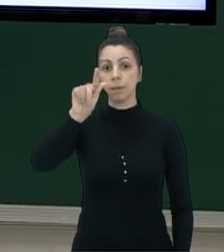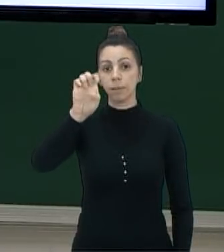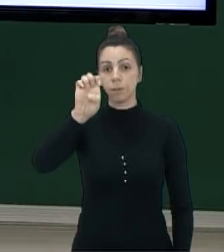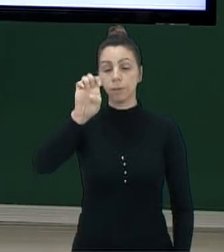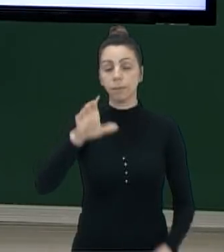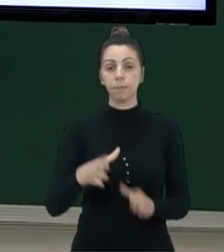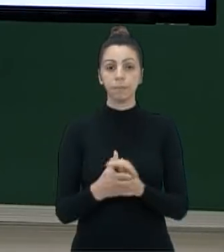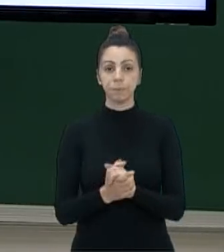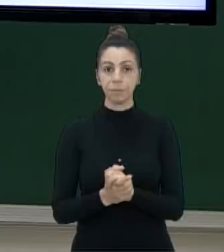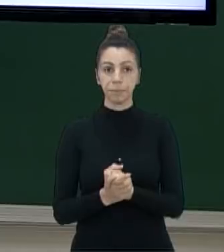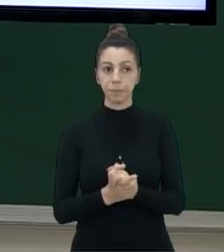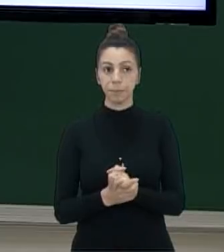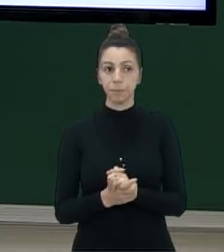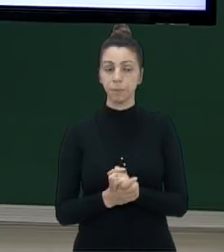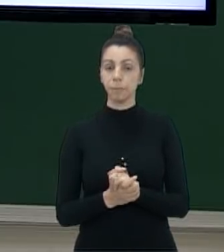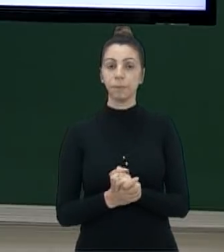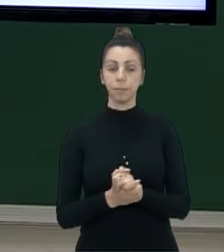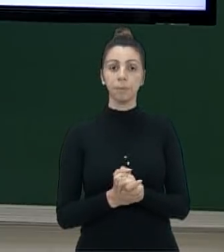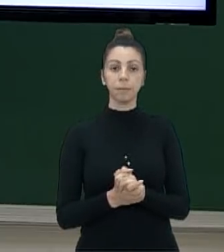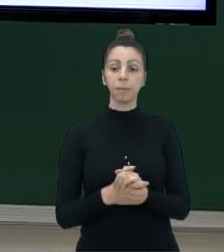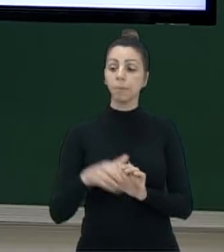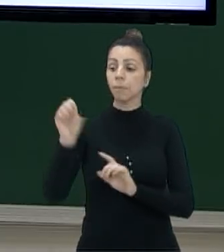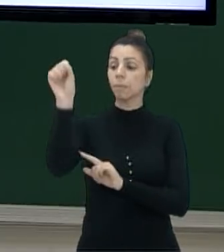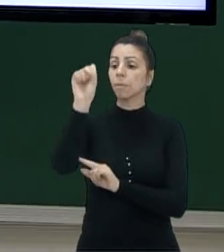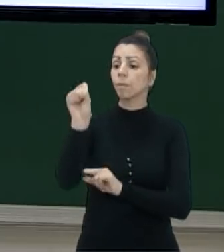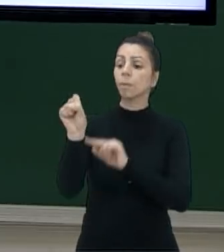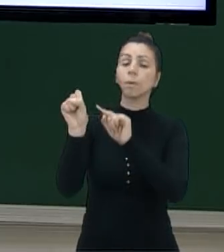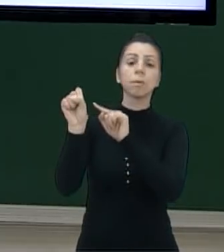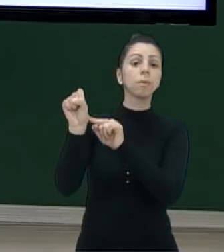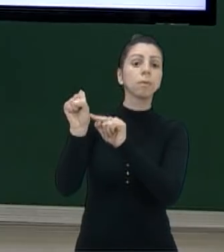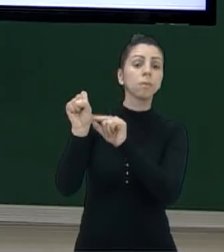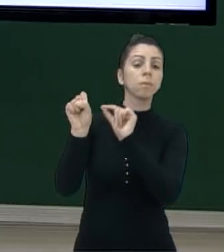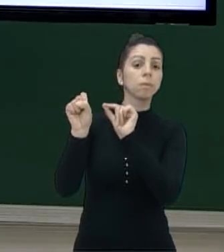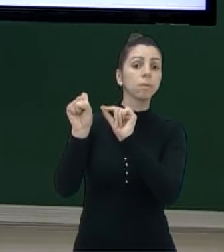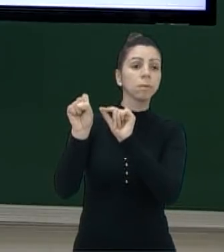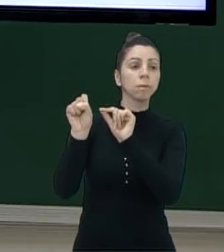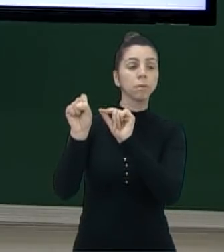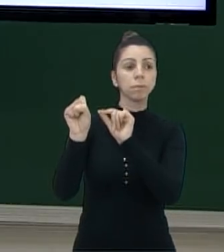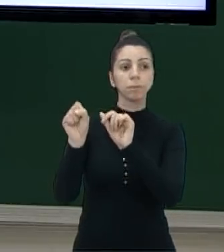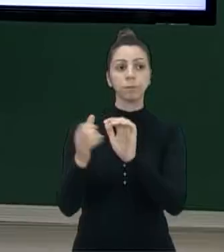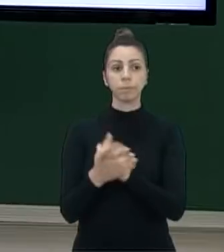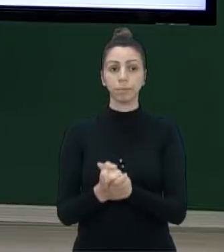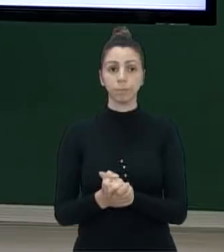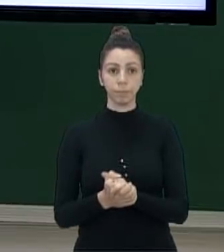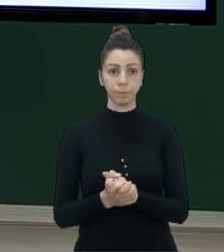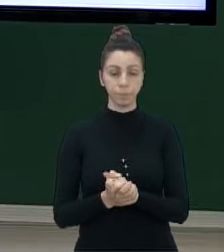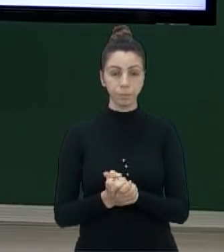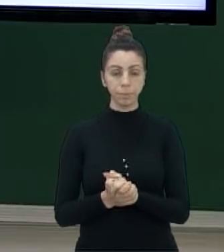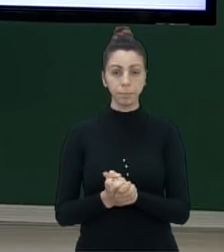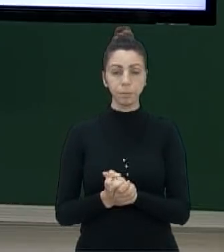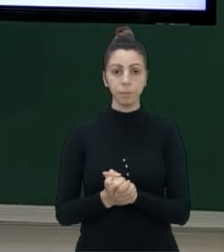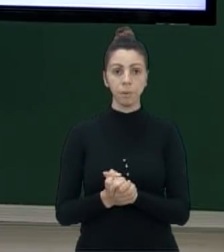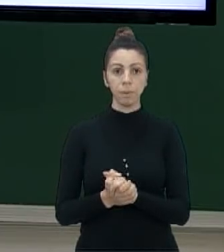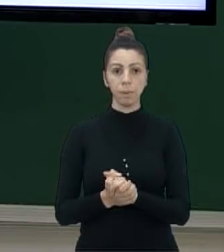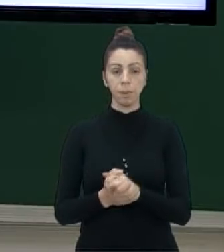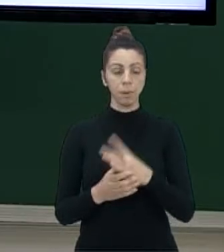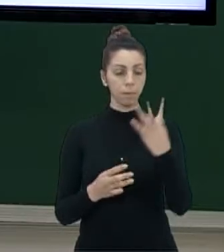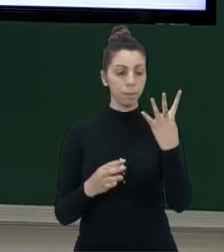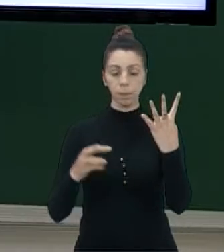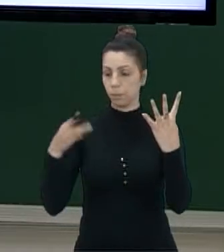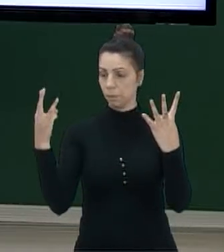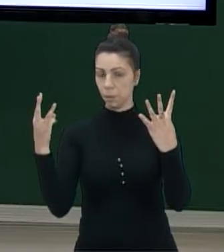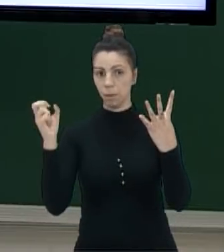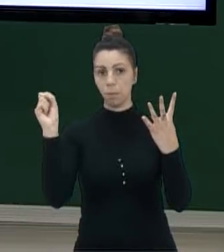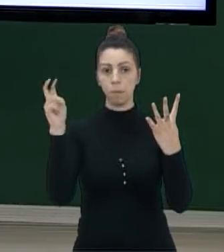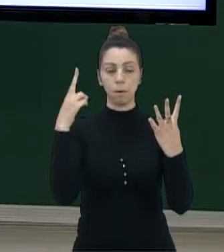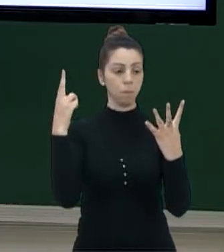faz, as coordenadas do ponto S são 4 e 3, ou